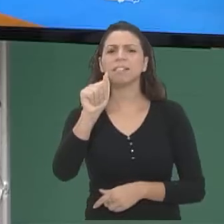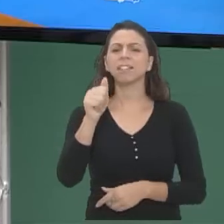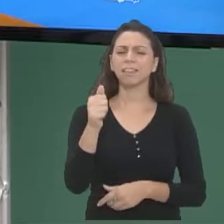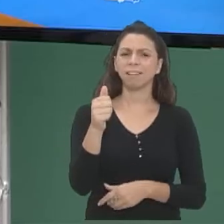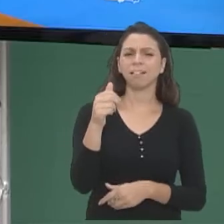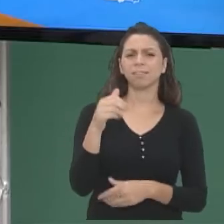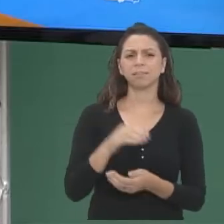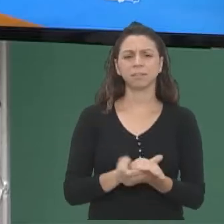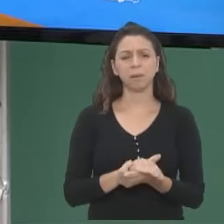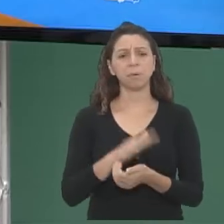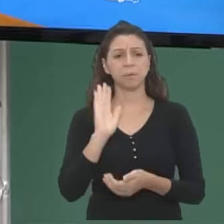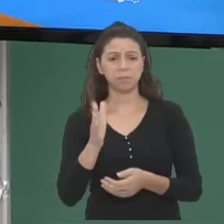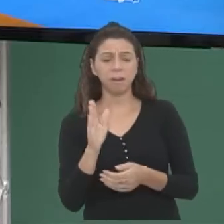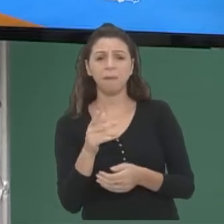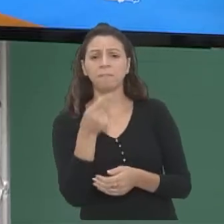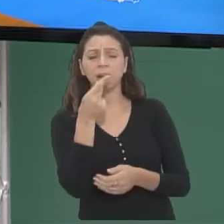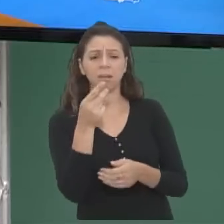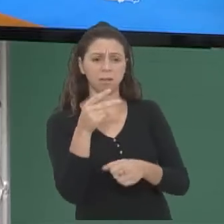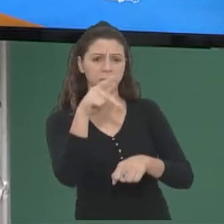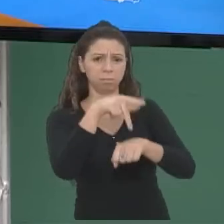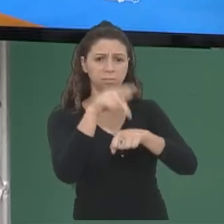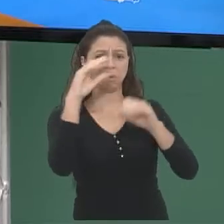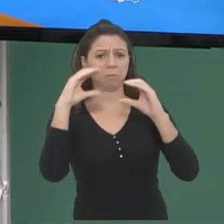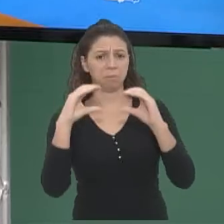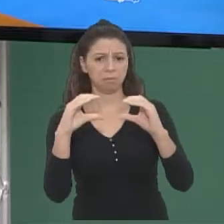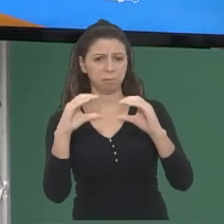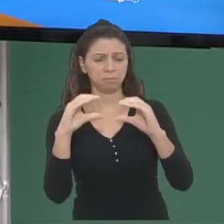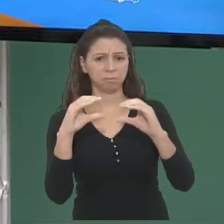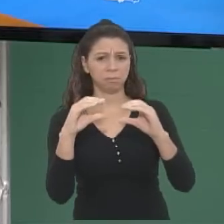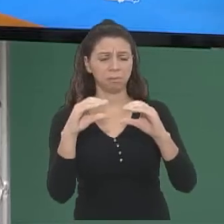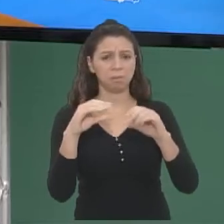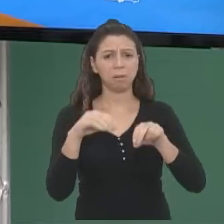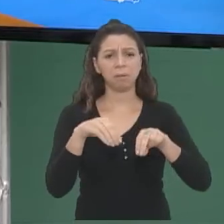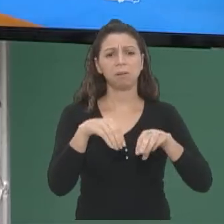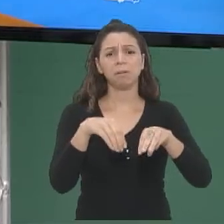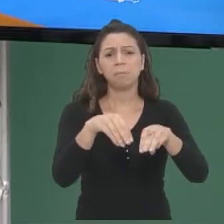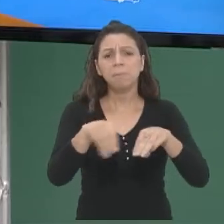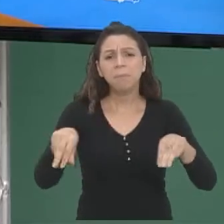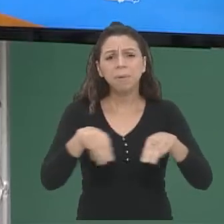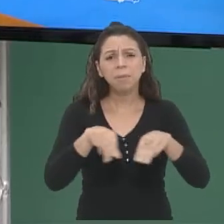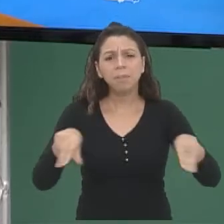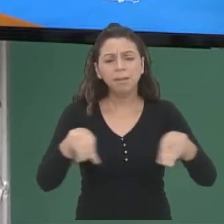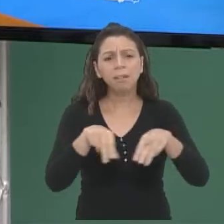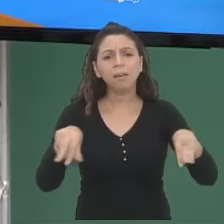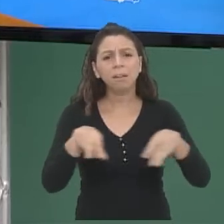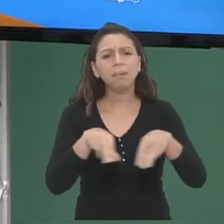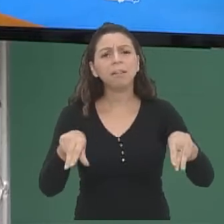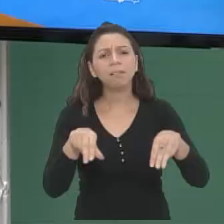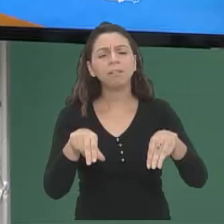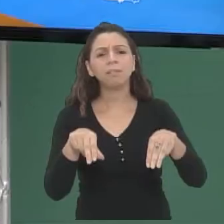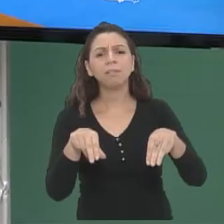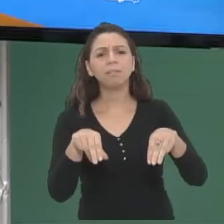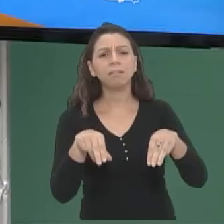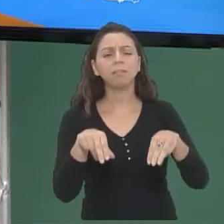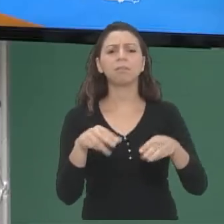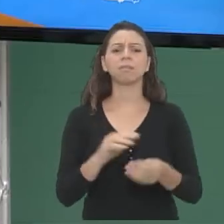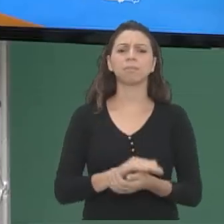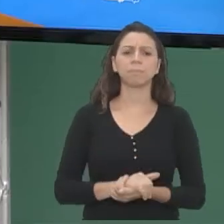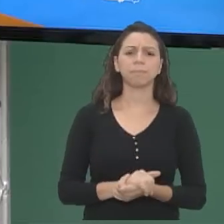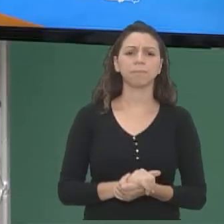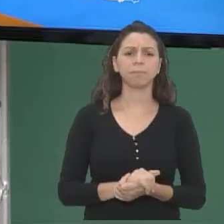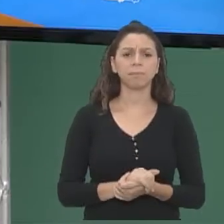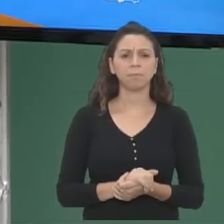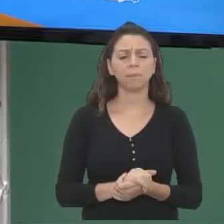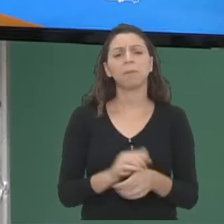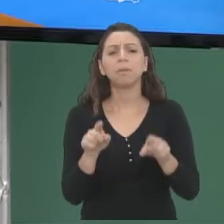já conversou sobre rochas, o que são minerais, o que são minérios, que é aqueles que têm um valor econômico.